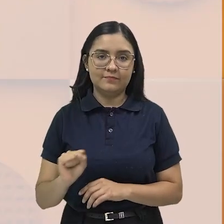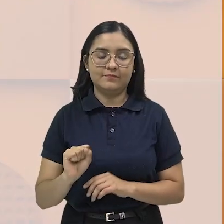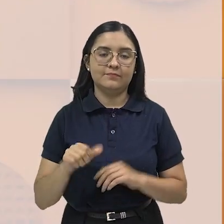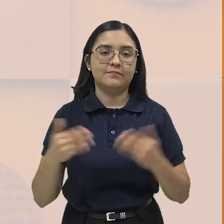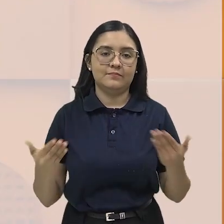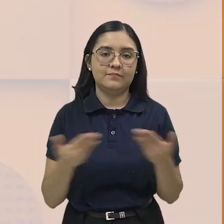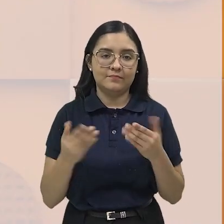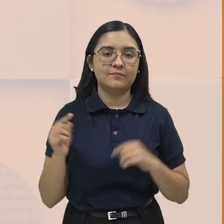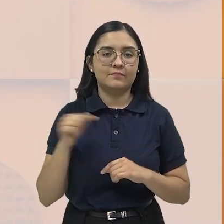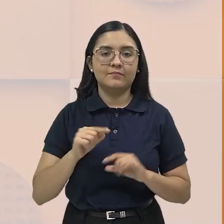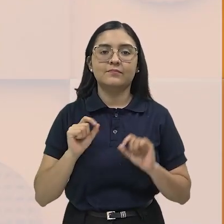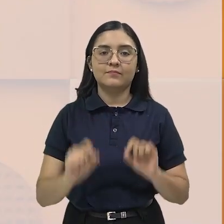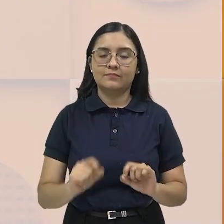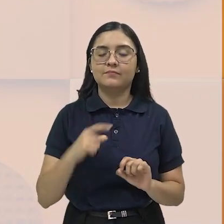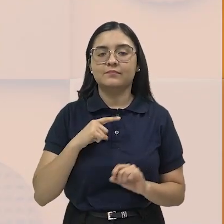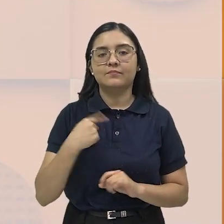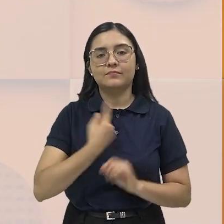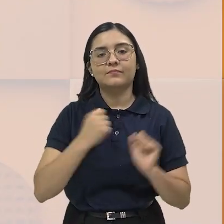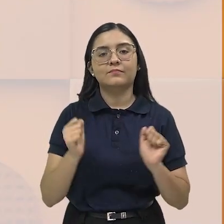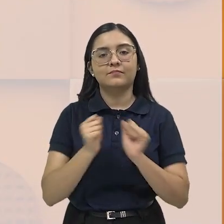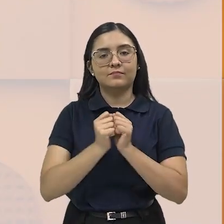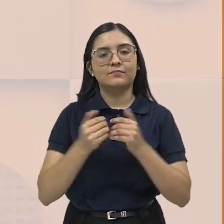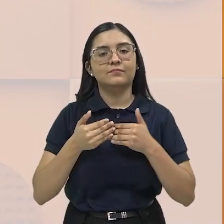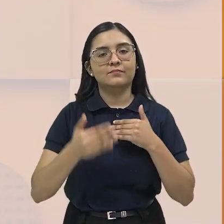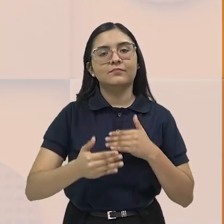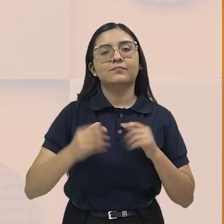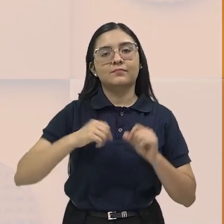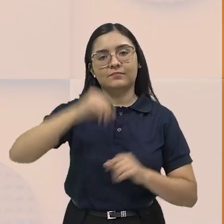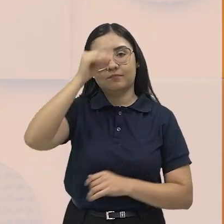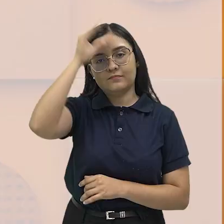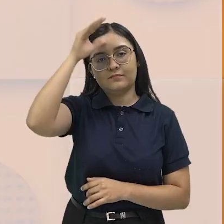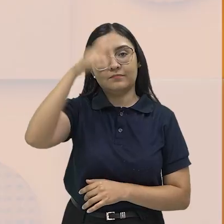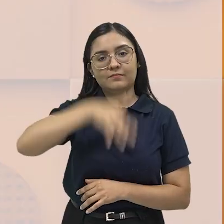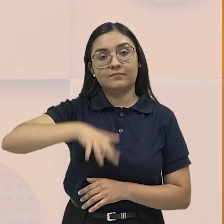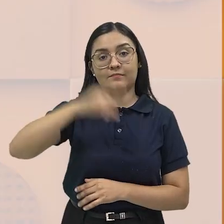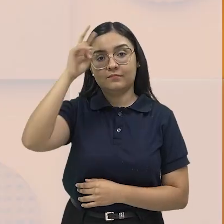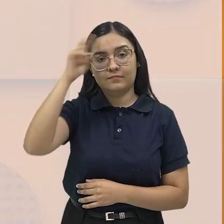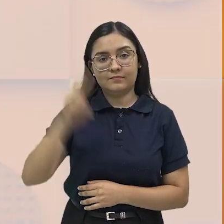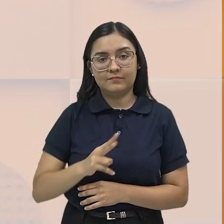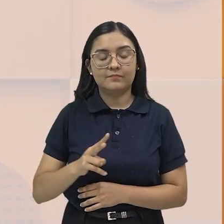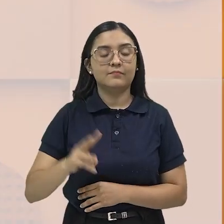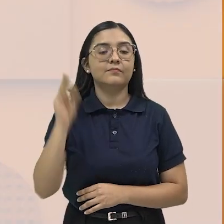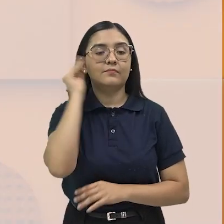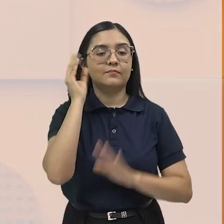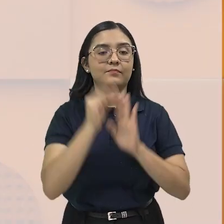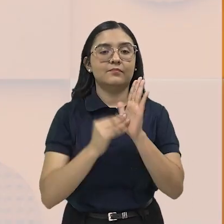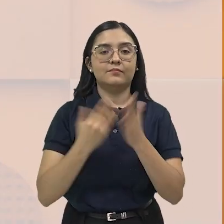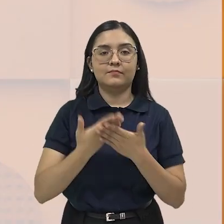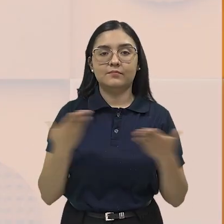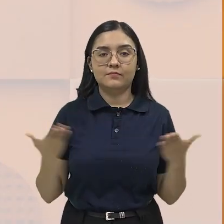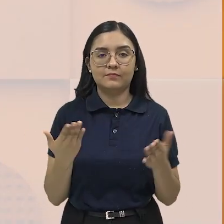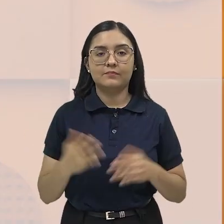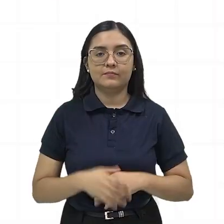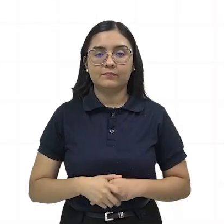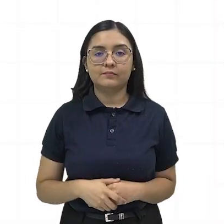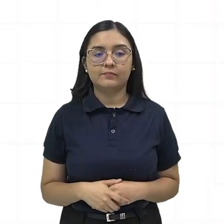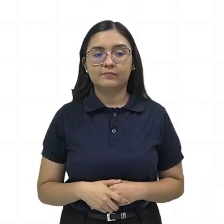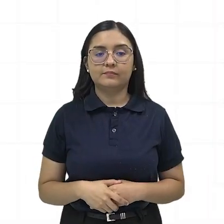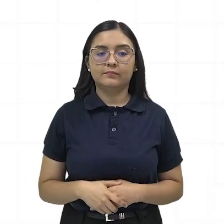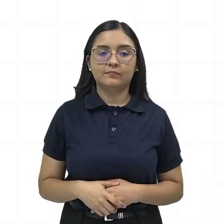seu anfitrião nessa nossa viagem magnífica pelo conhecimento da História. Então vamos lá ver o tema de nossa aula. Vamos lá,